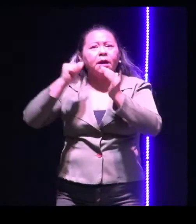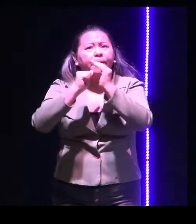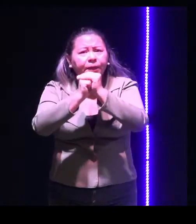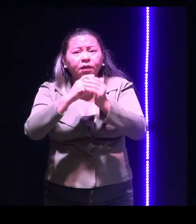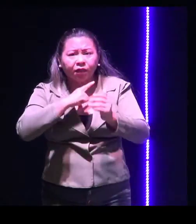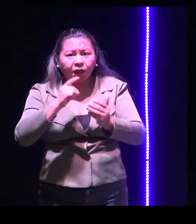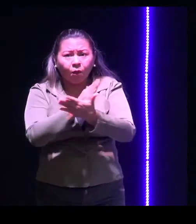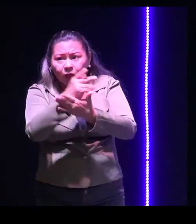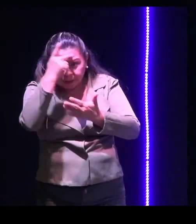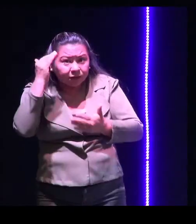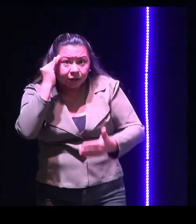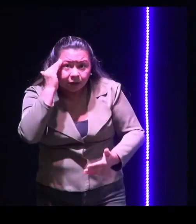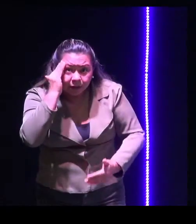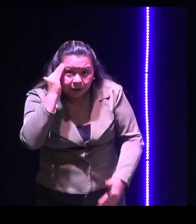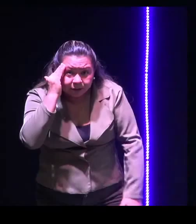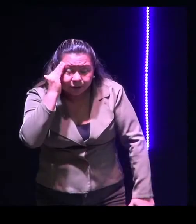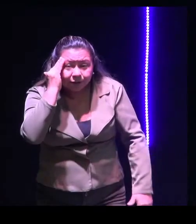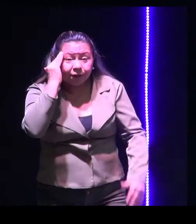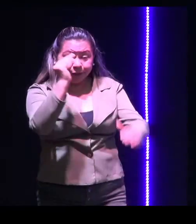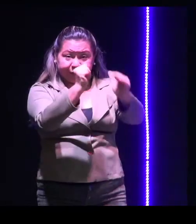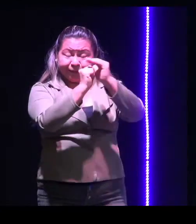Tem alguém aqui, você está entendendo?